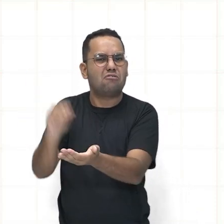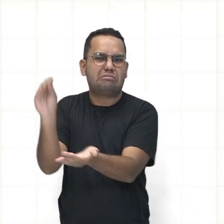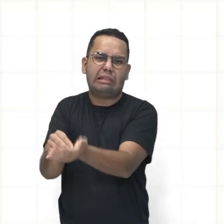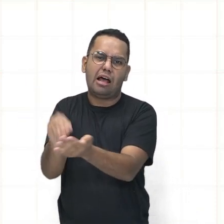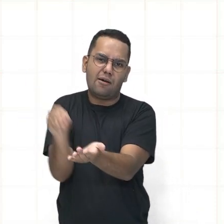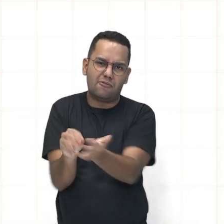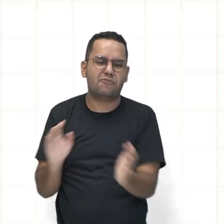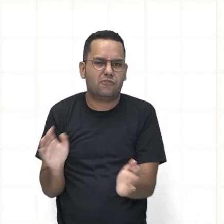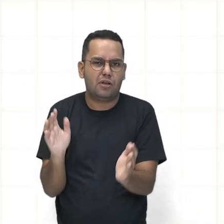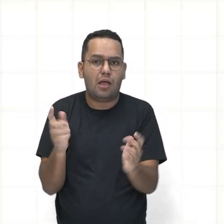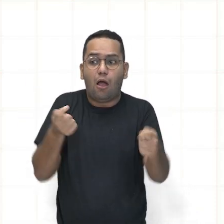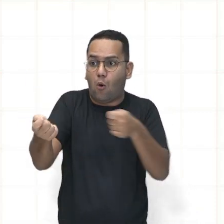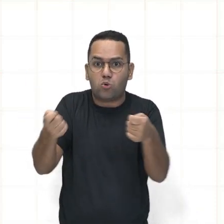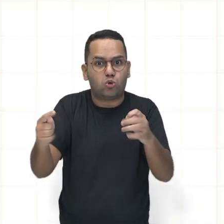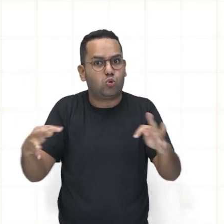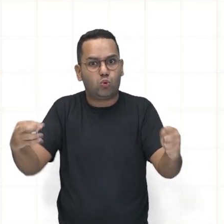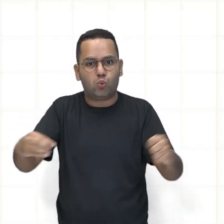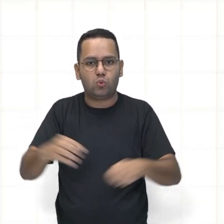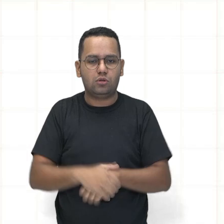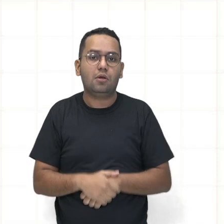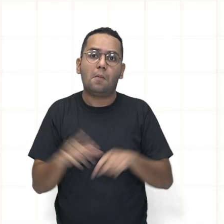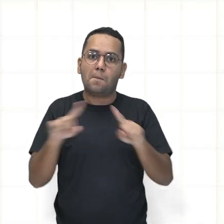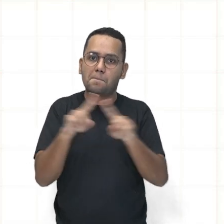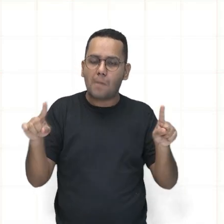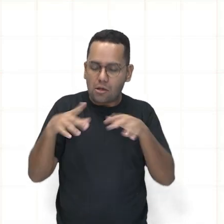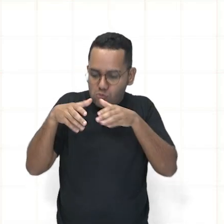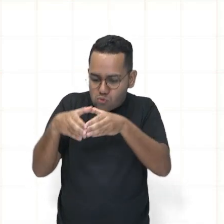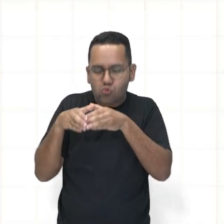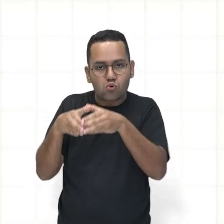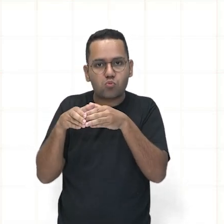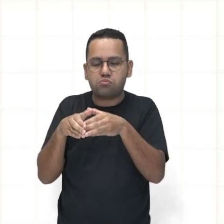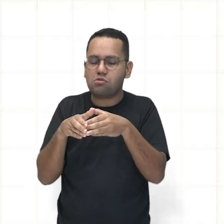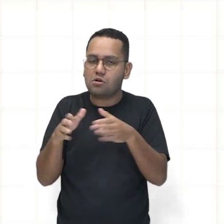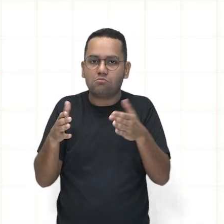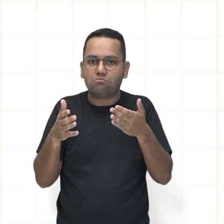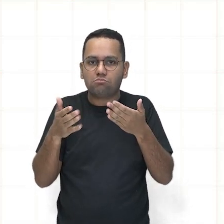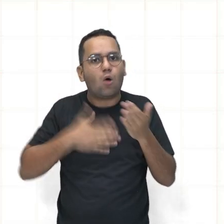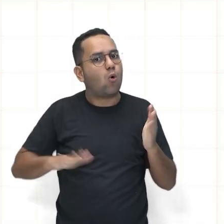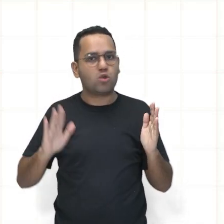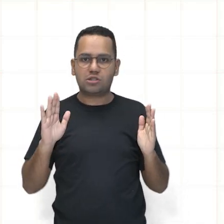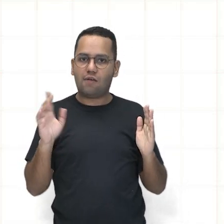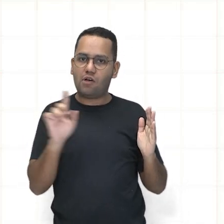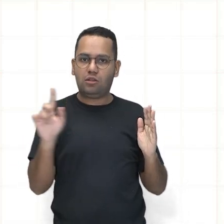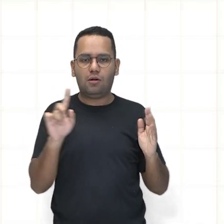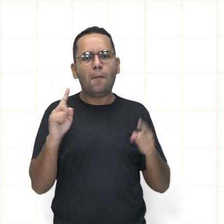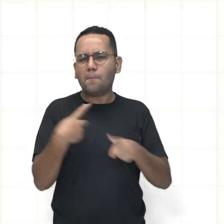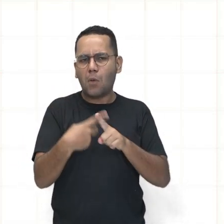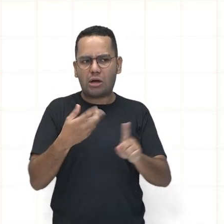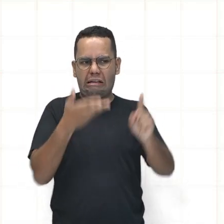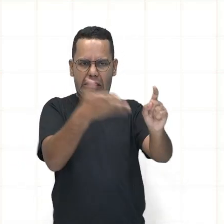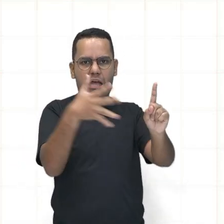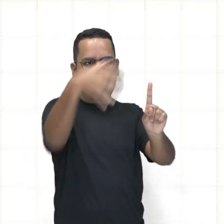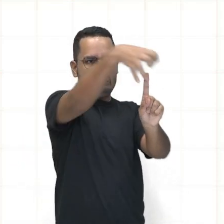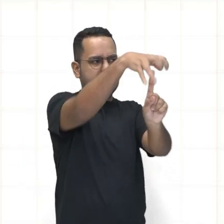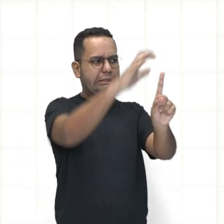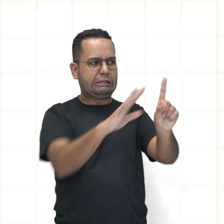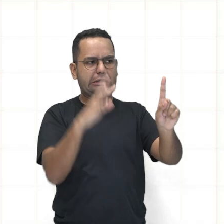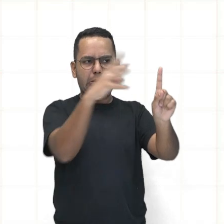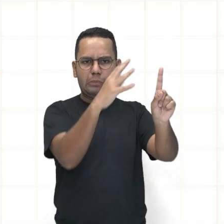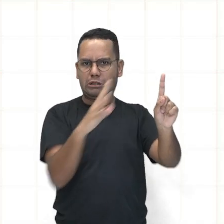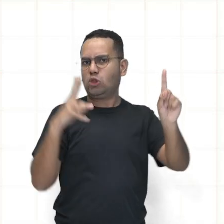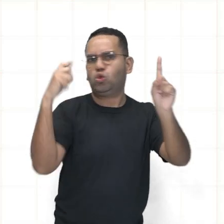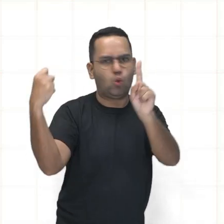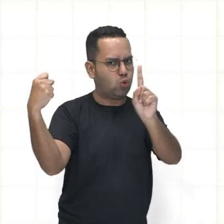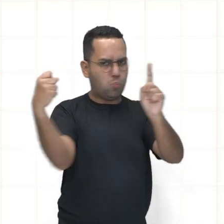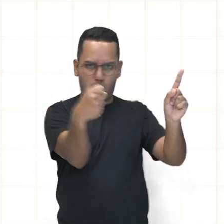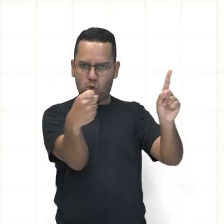não estava contente com essa centralização, uma vez que o imperador detinha ali todo o poder e, claro, que ele vai